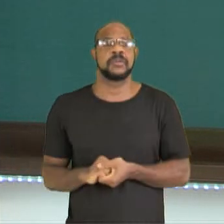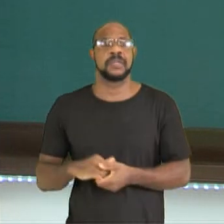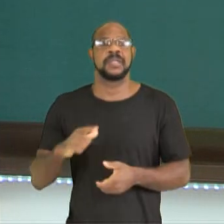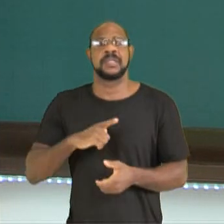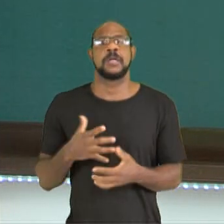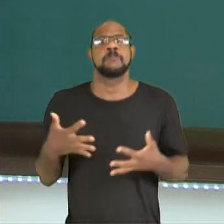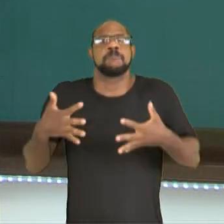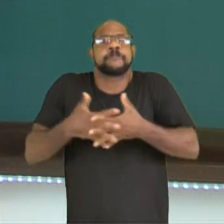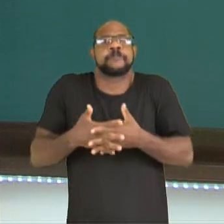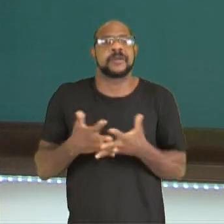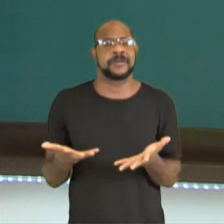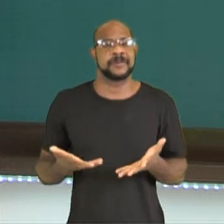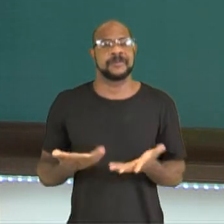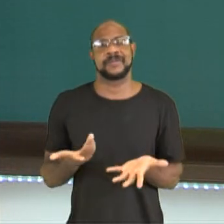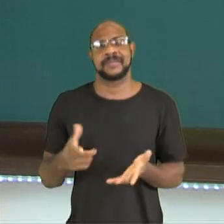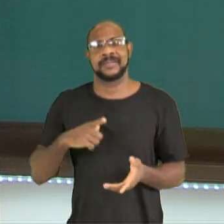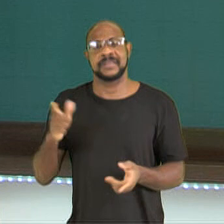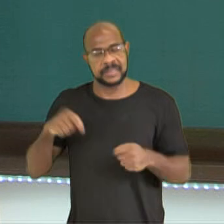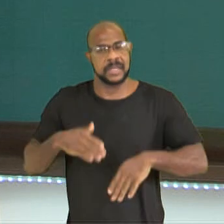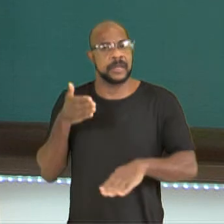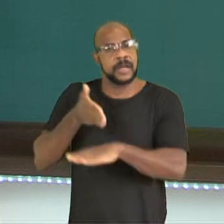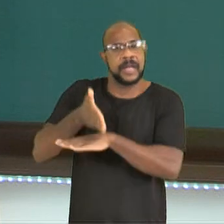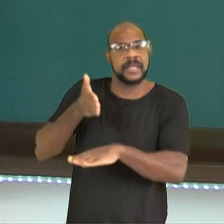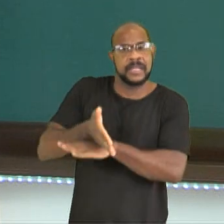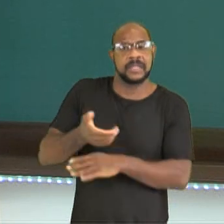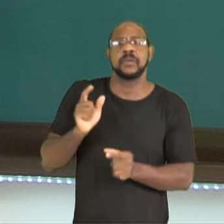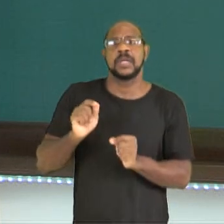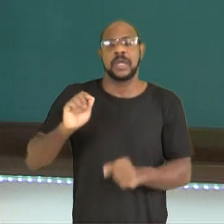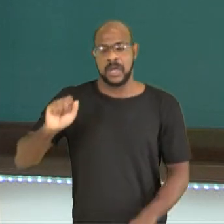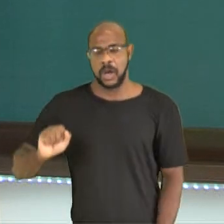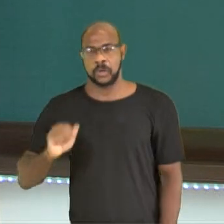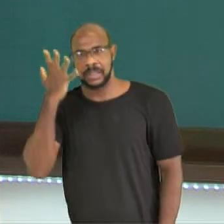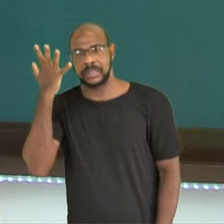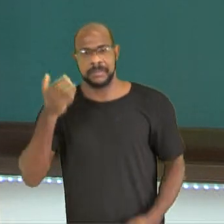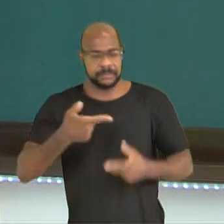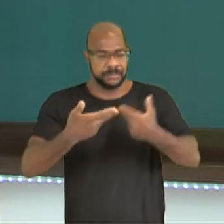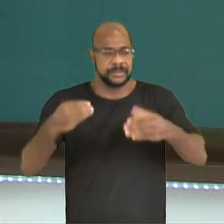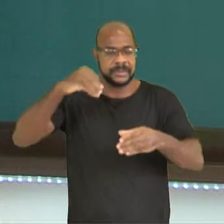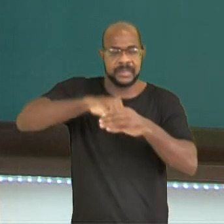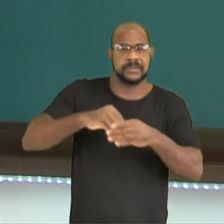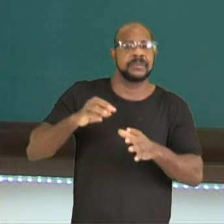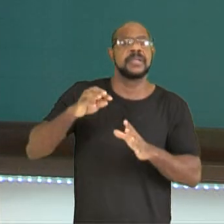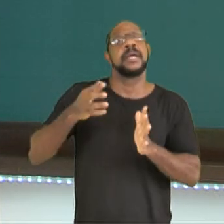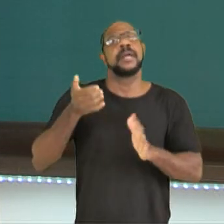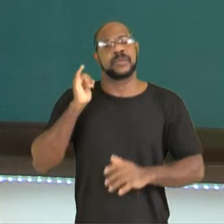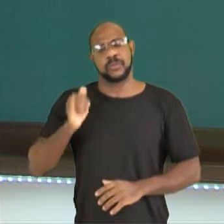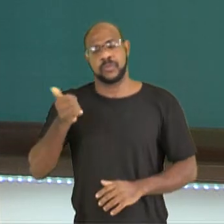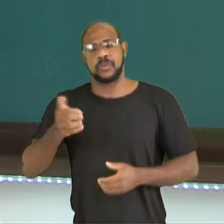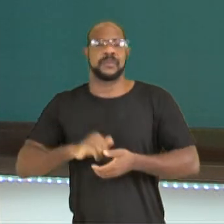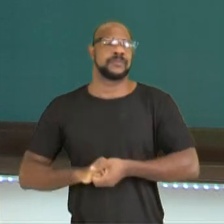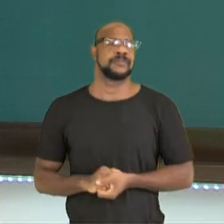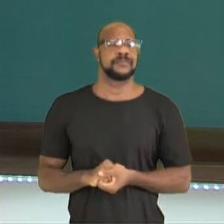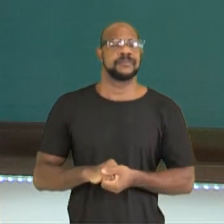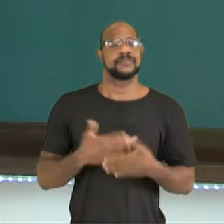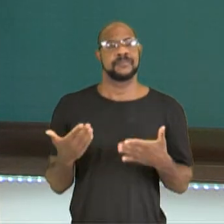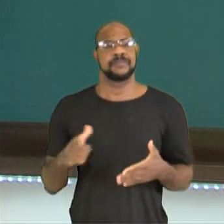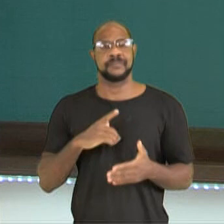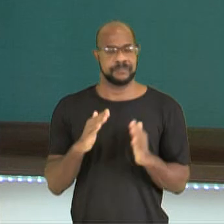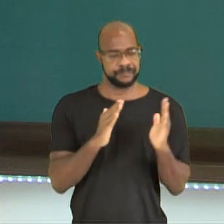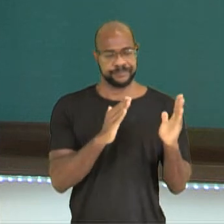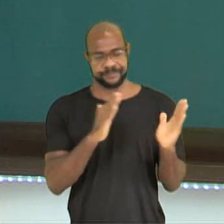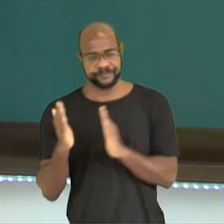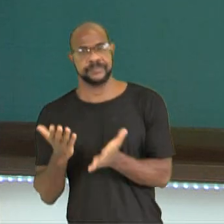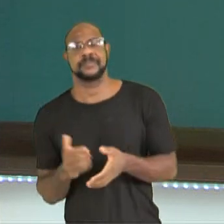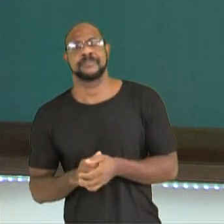conflito que dá acesso à sequência de fatos da história, que nós temos a sequência de